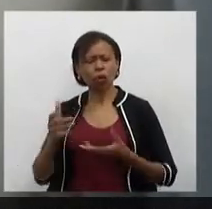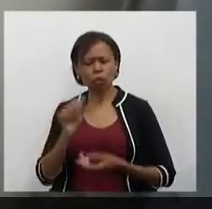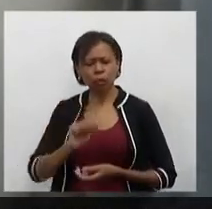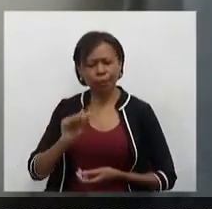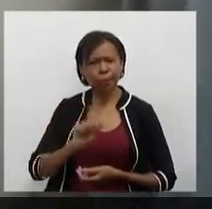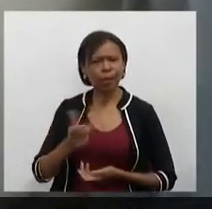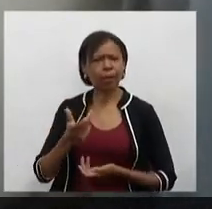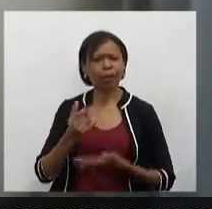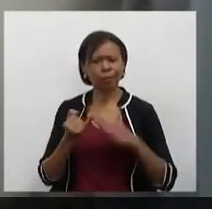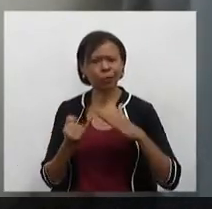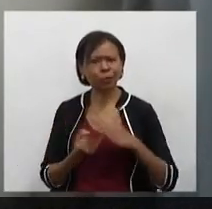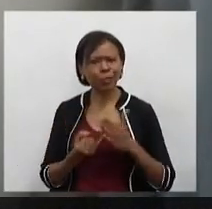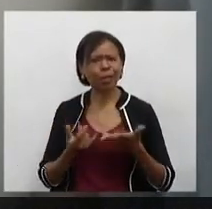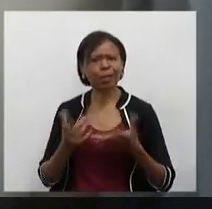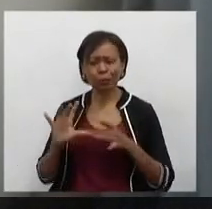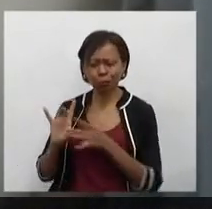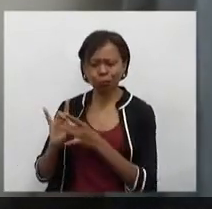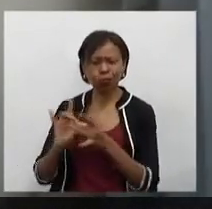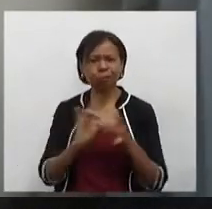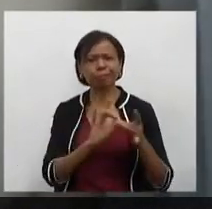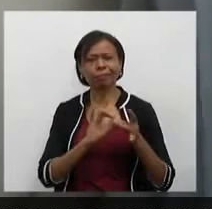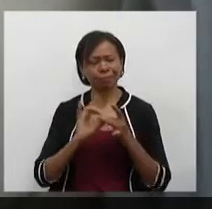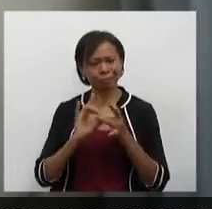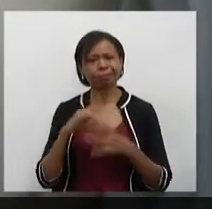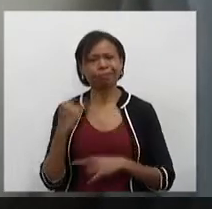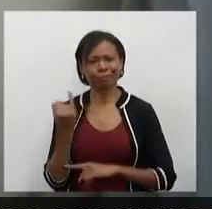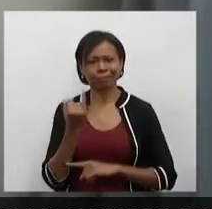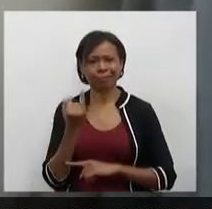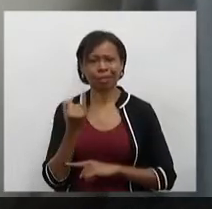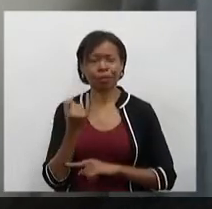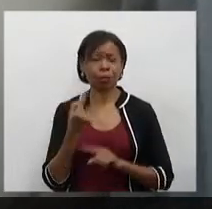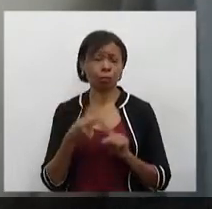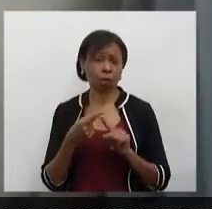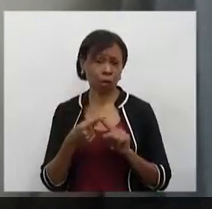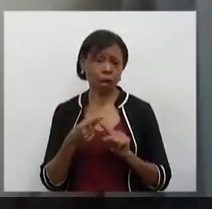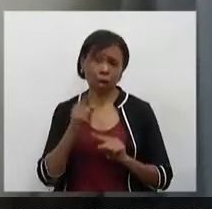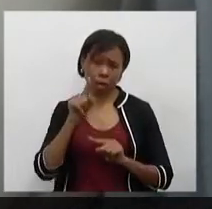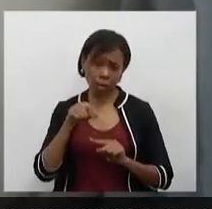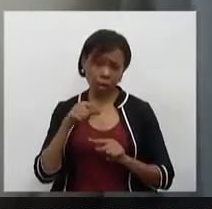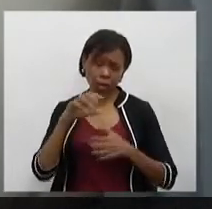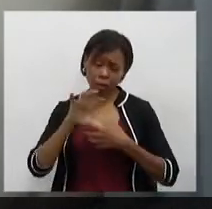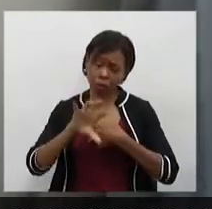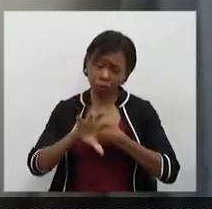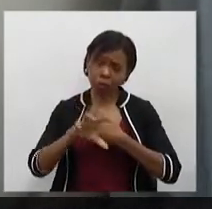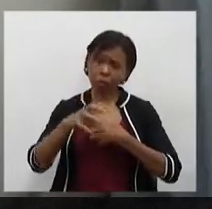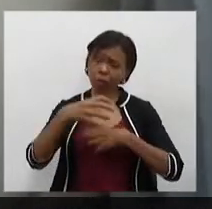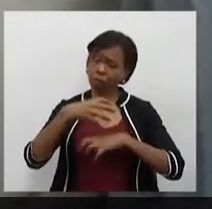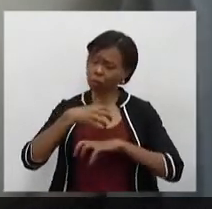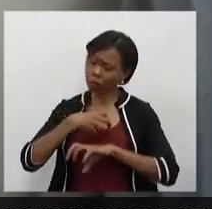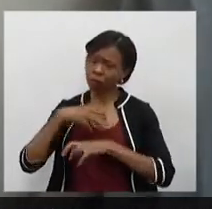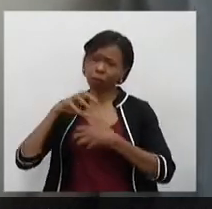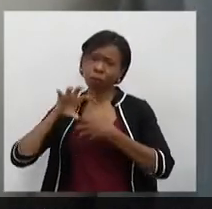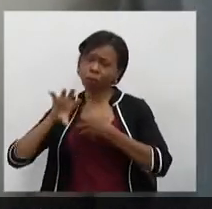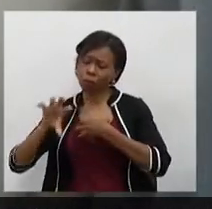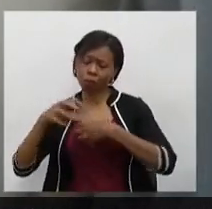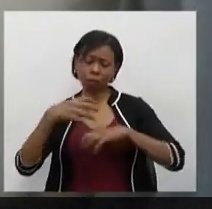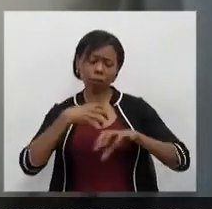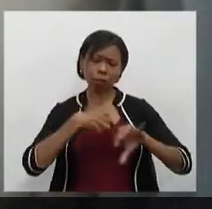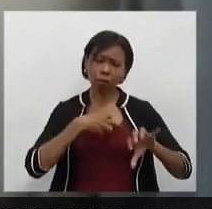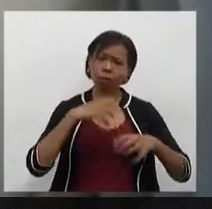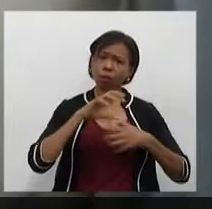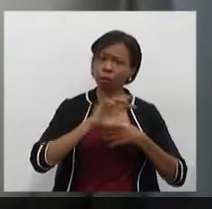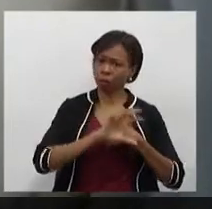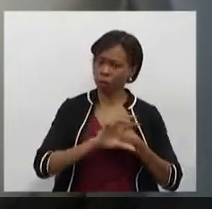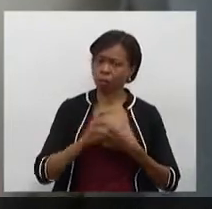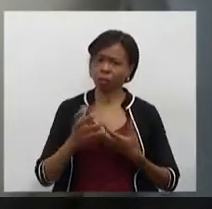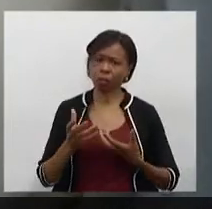Então, significa que nós temos empatia, né? Que nós não estamos alheios a uma questão que